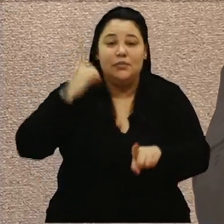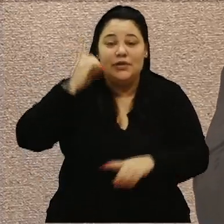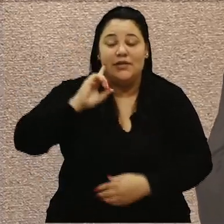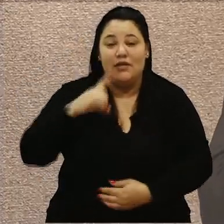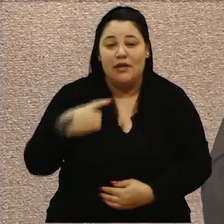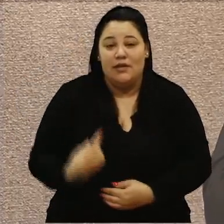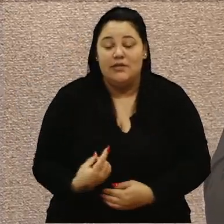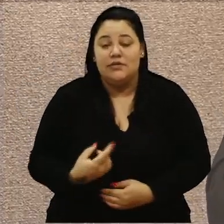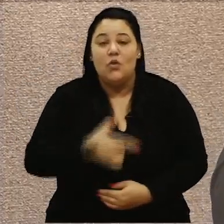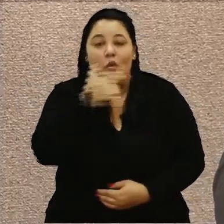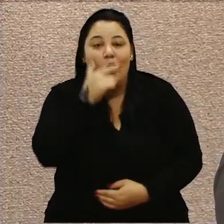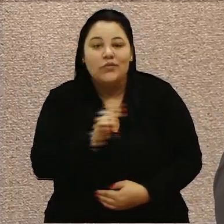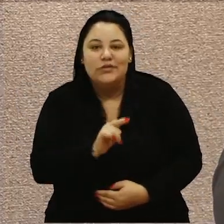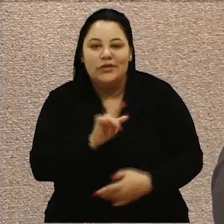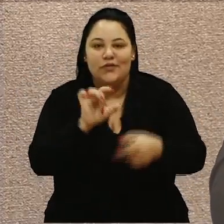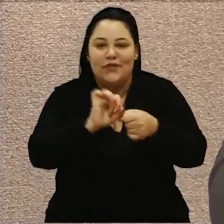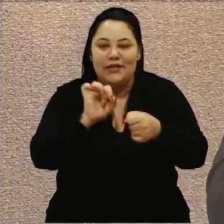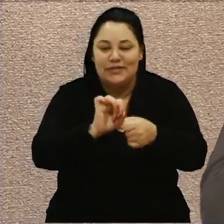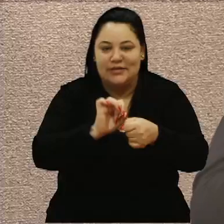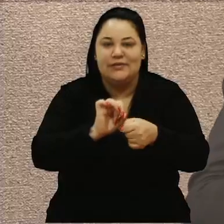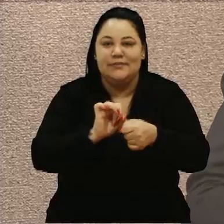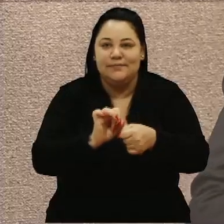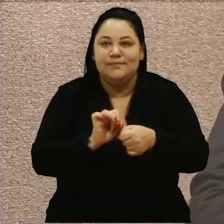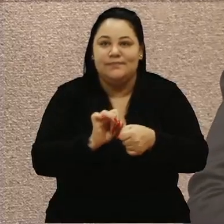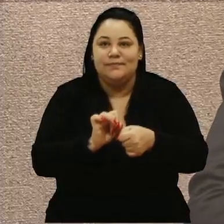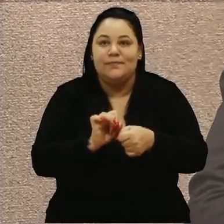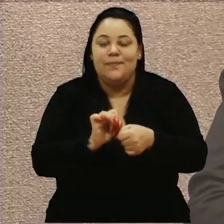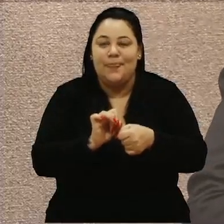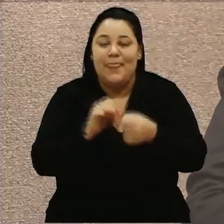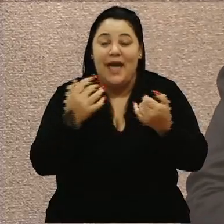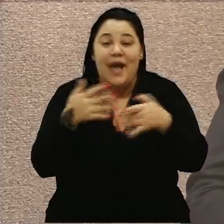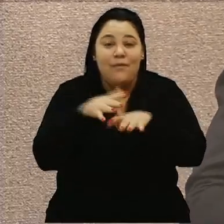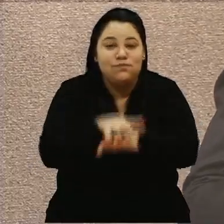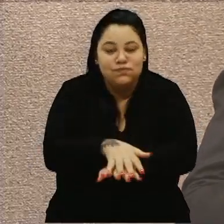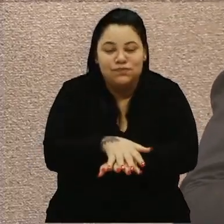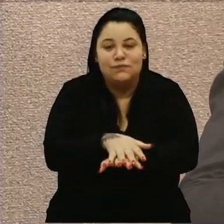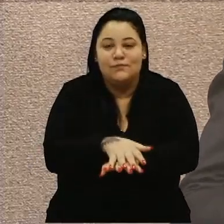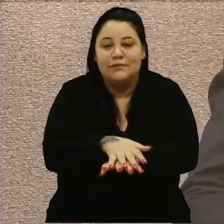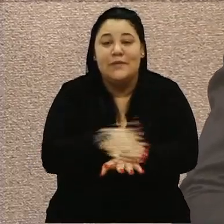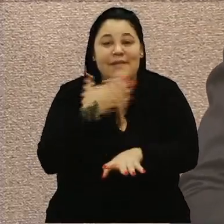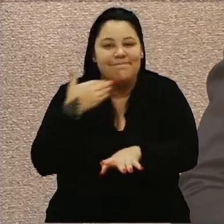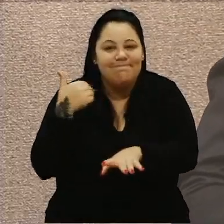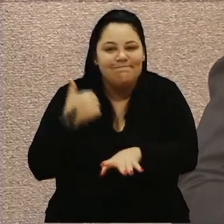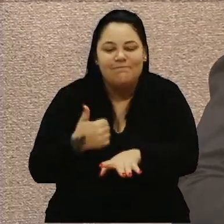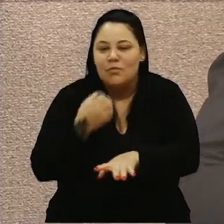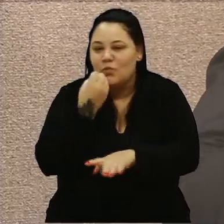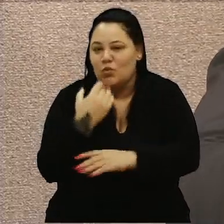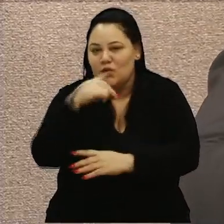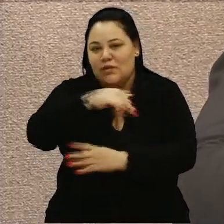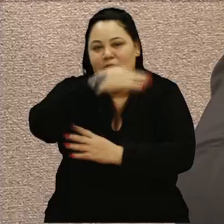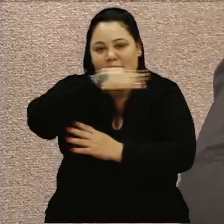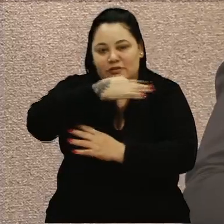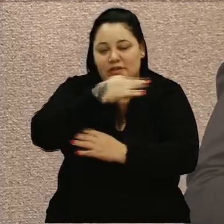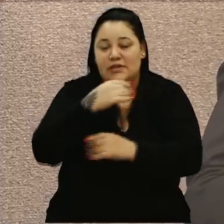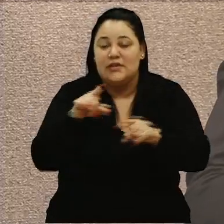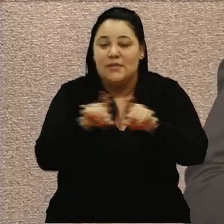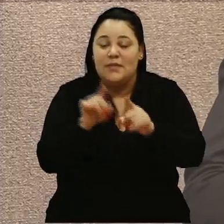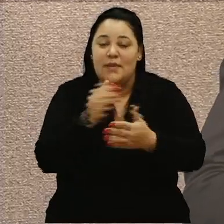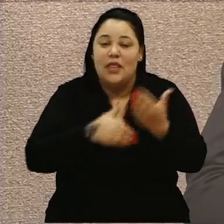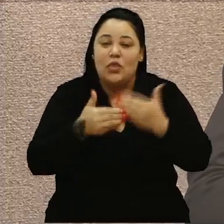Pessoa, conseguiram fazer essa inclusão. Isso vai ser muito benéfico para a nossa cidade e para a nossa